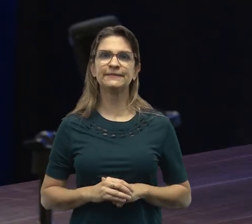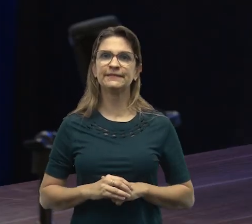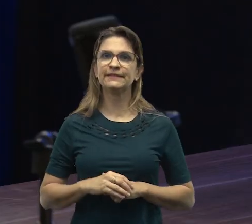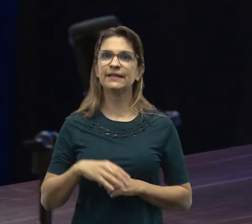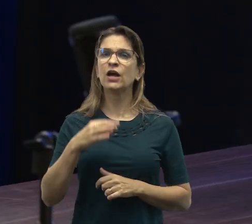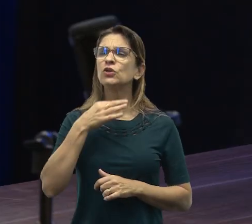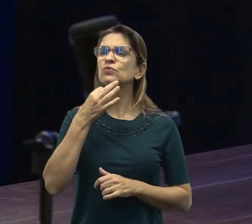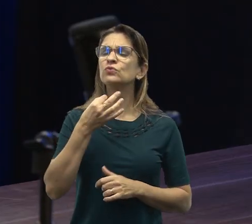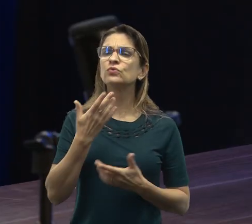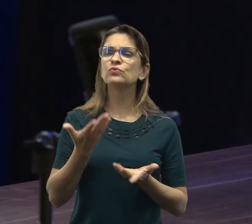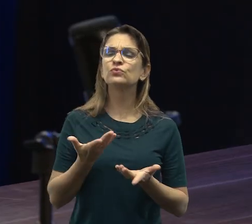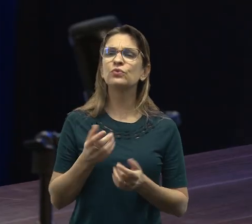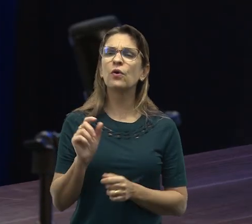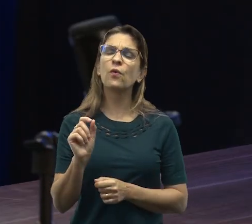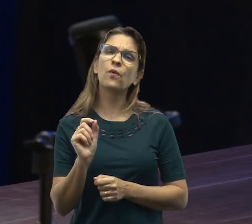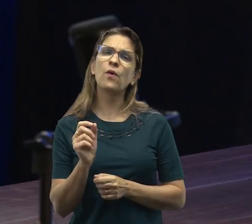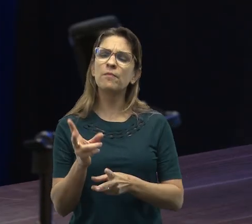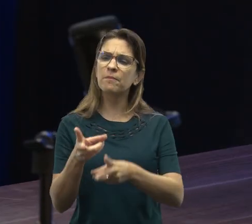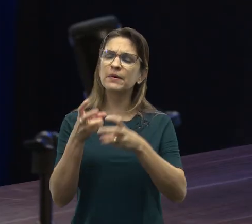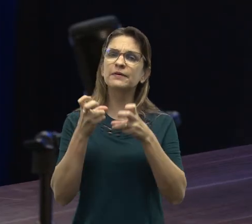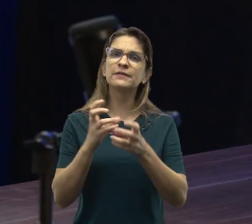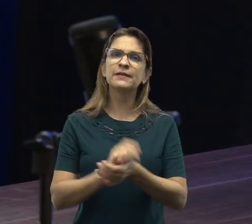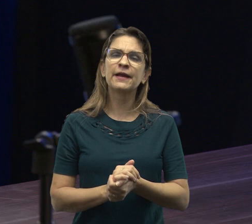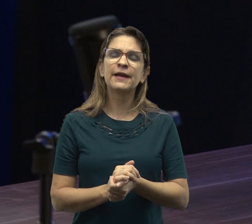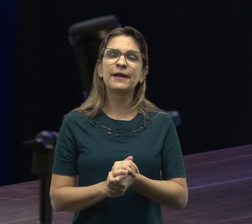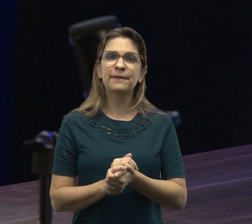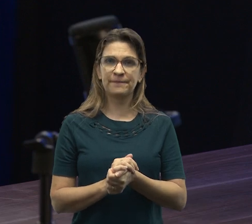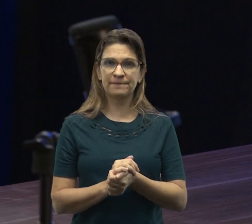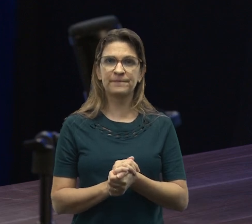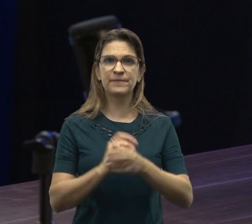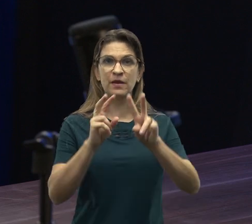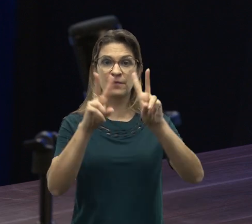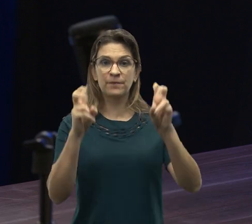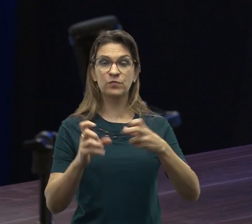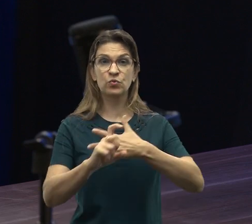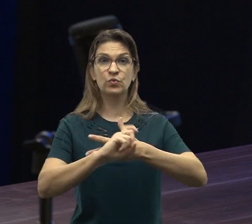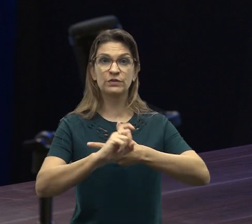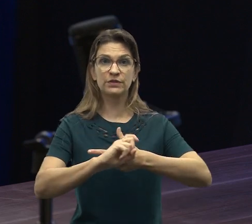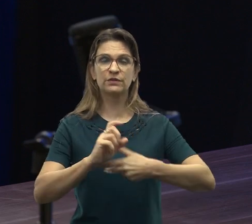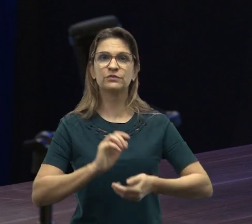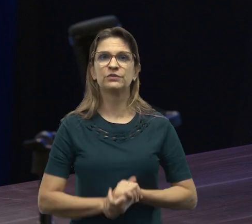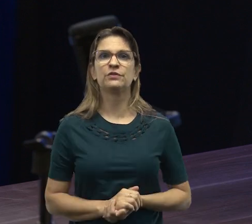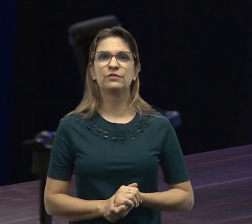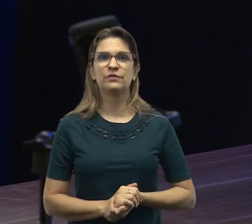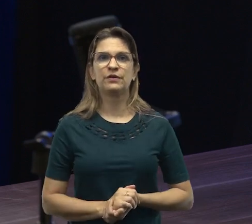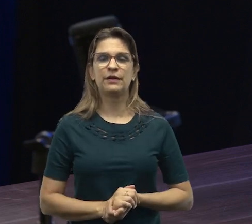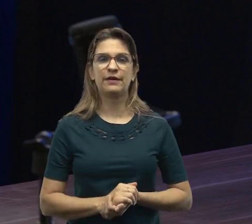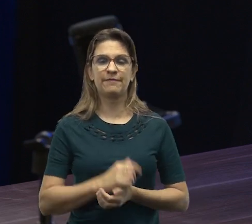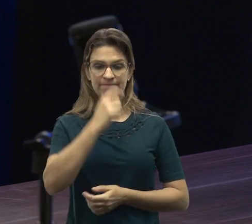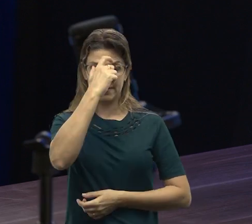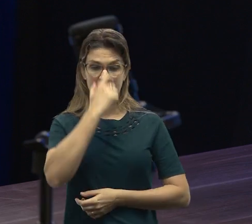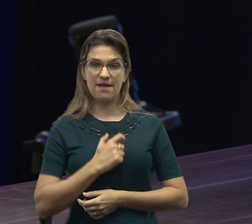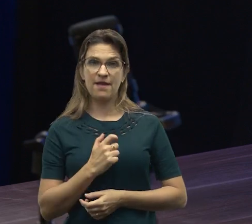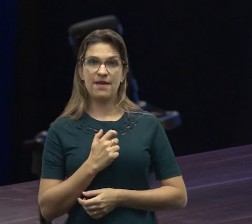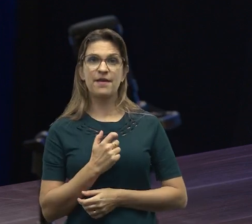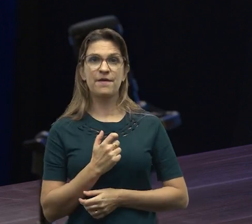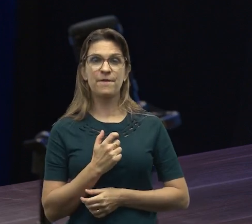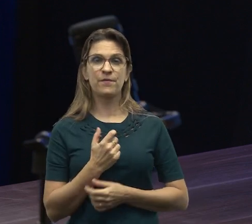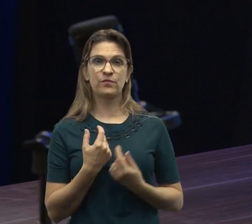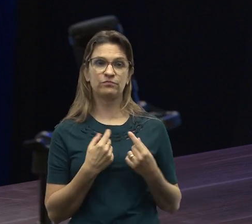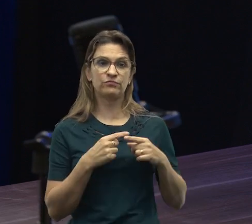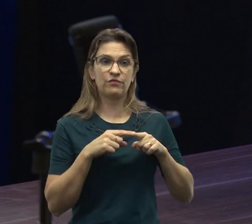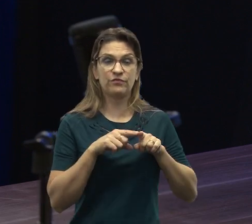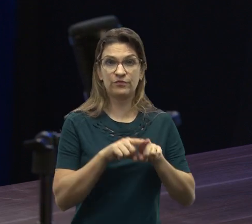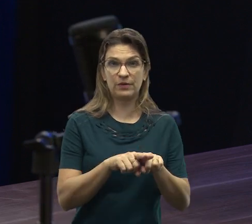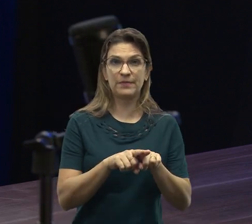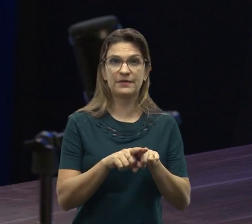Olha, como todos sabem, eu defendi um outro projeto para Campo Grande, né? Eu defendi um projeto com a Rose, prefeita de